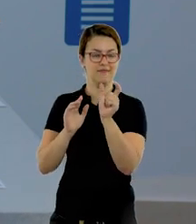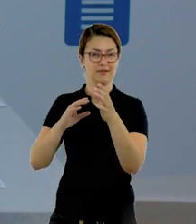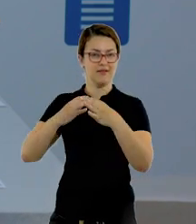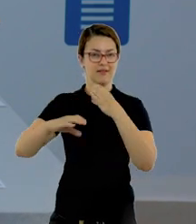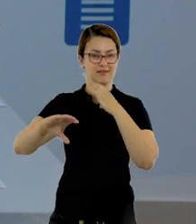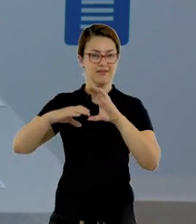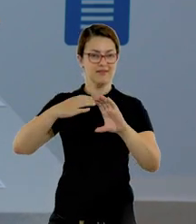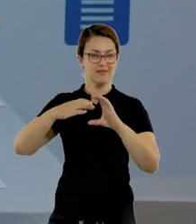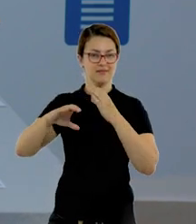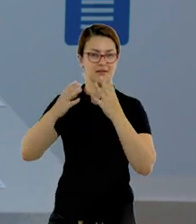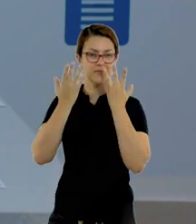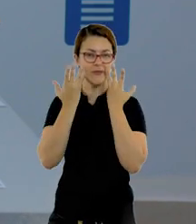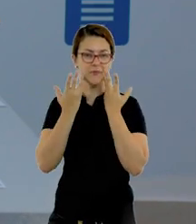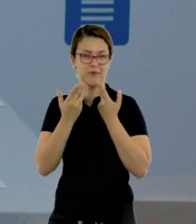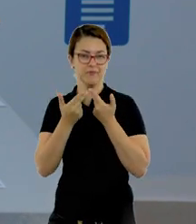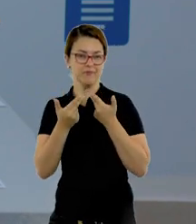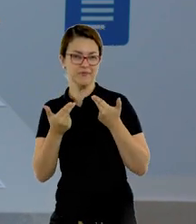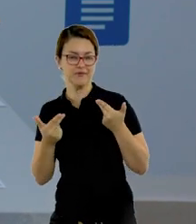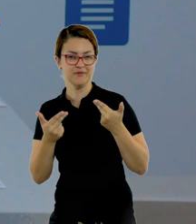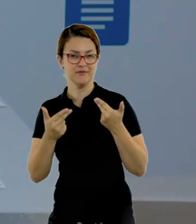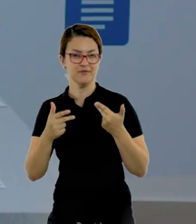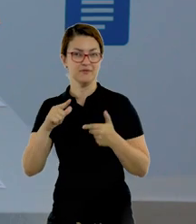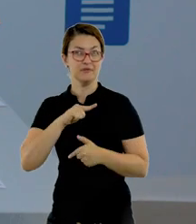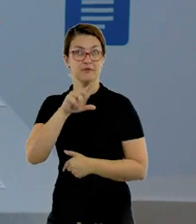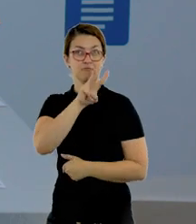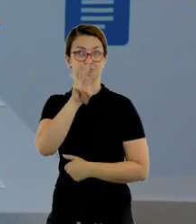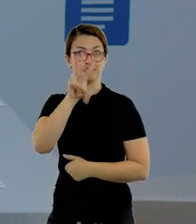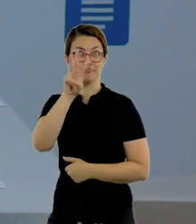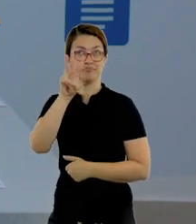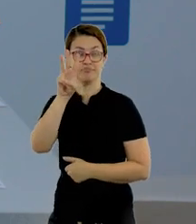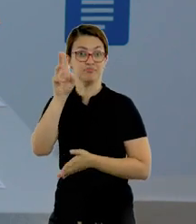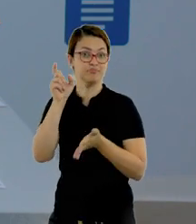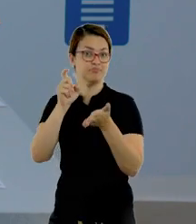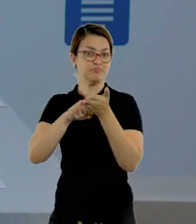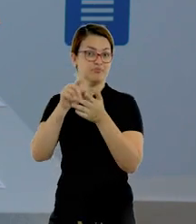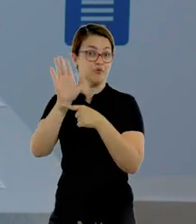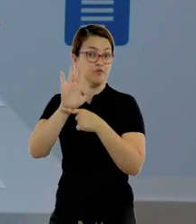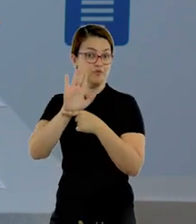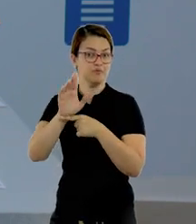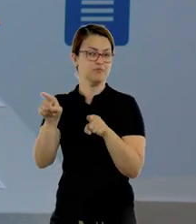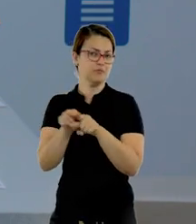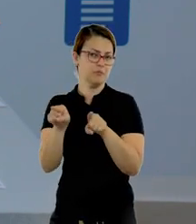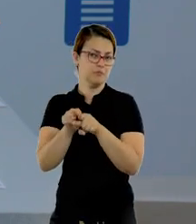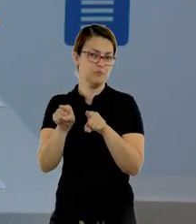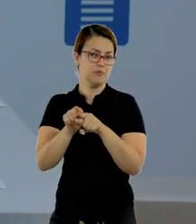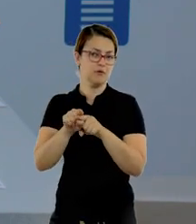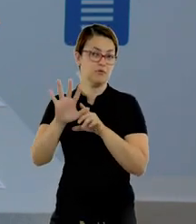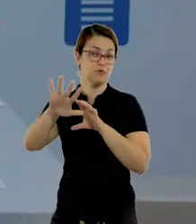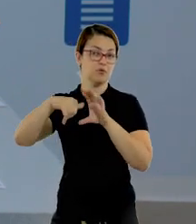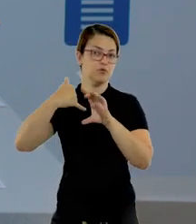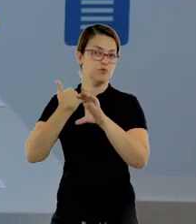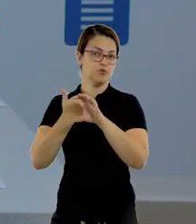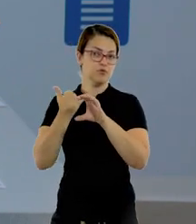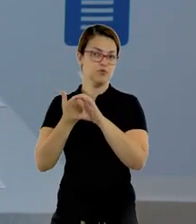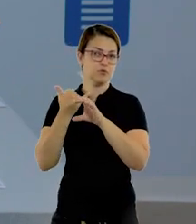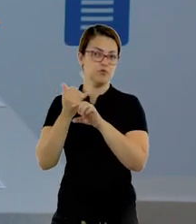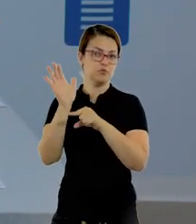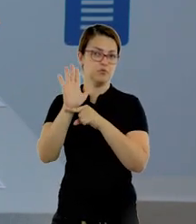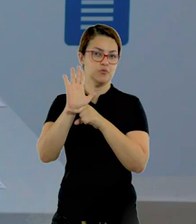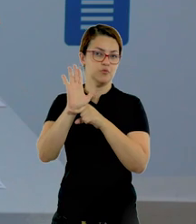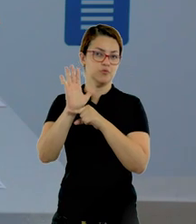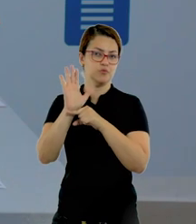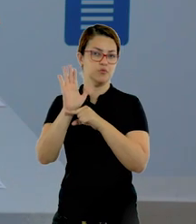que se chama Ciranda dos Bichos. Vocês têm acesso ao link que está lá na rotina ou vocês podem também ter acesso pelo próprio